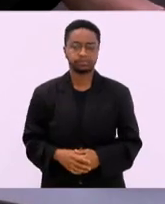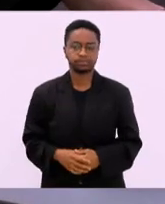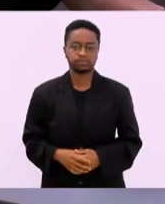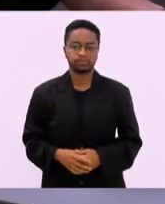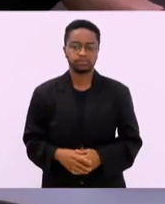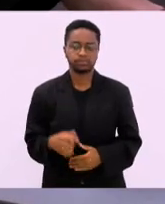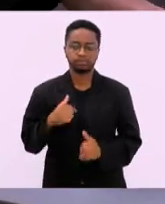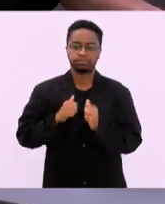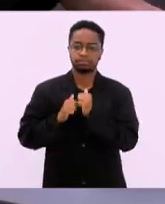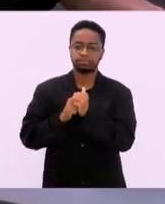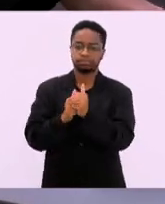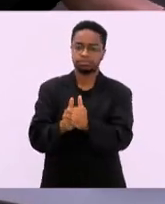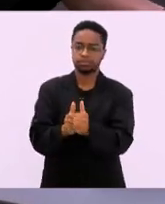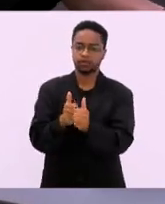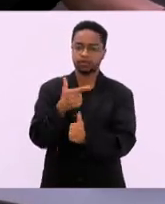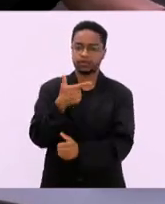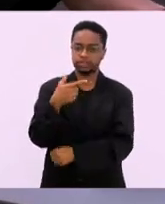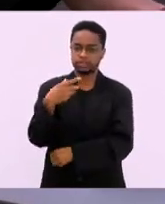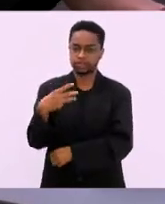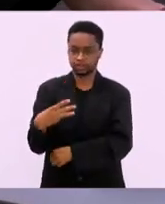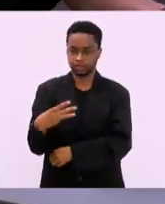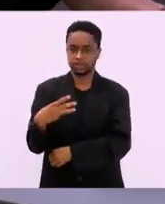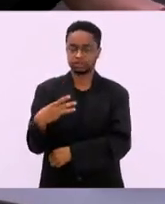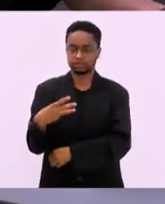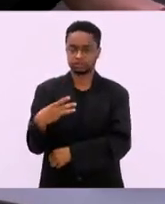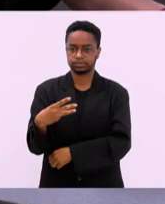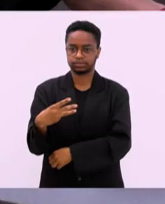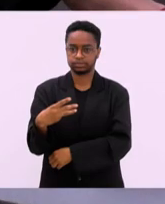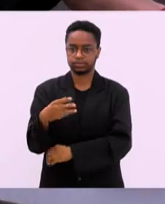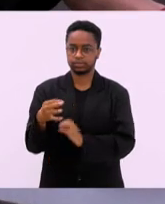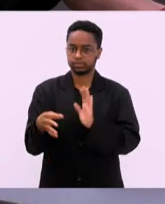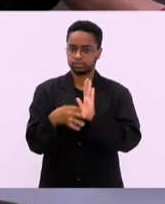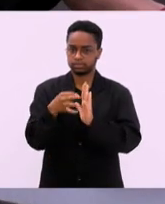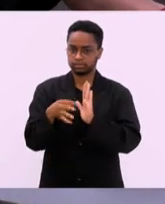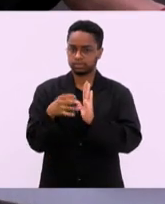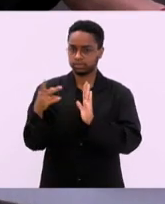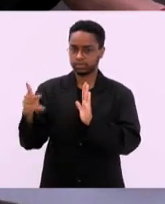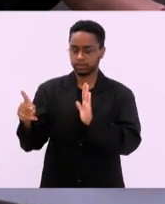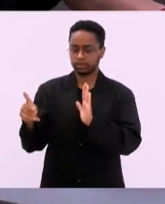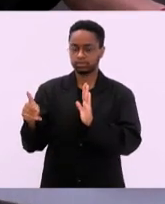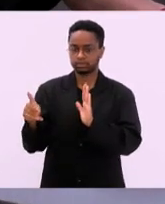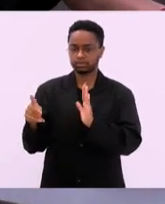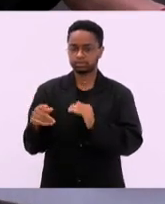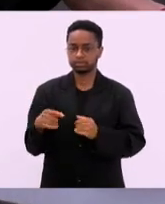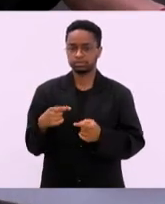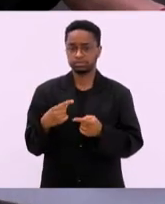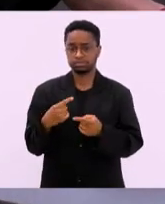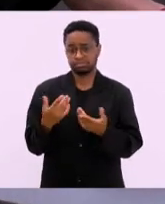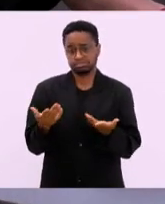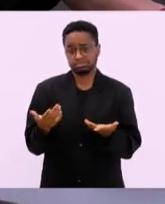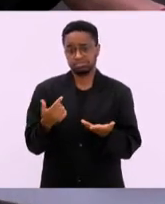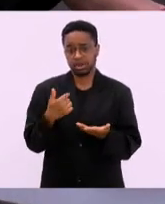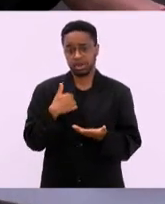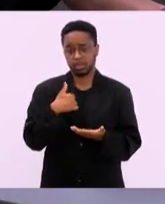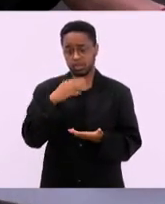mesma linha do 23, do parecer desde o 23, acho eu